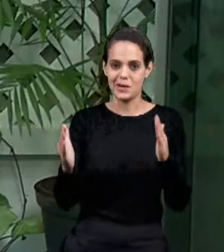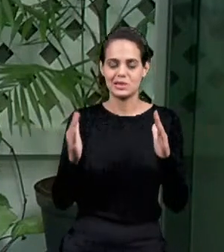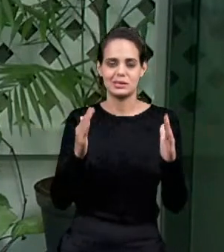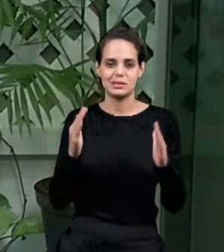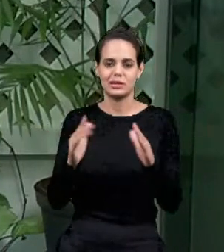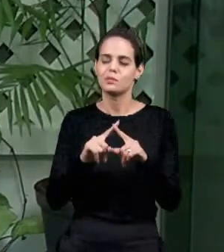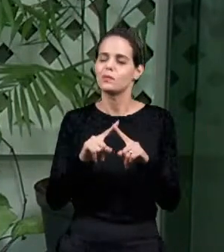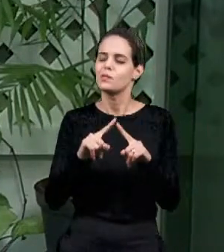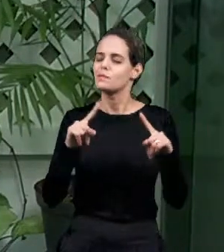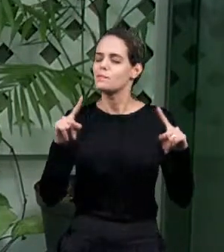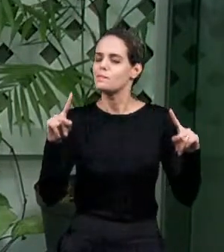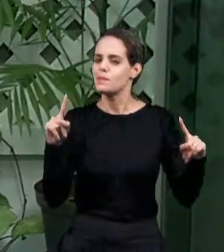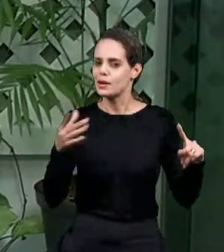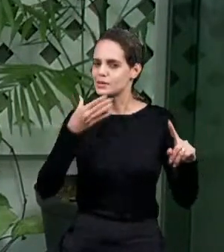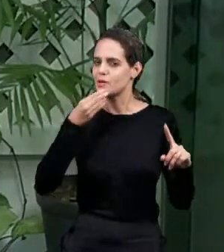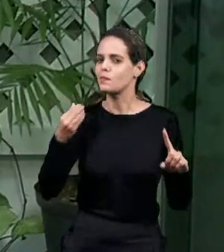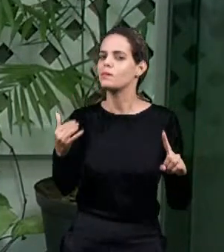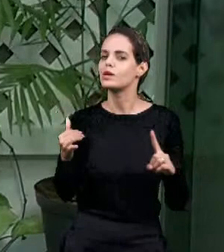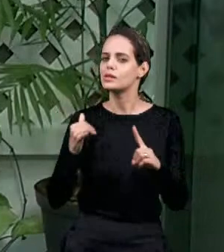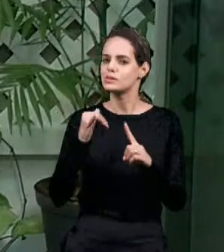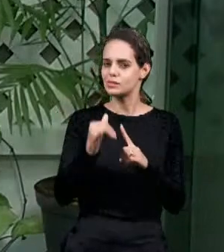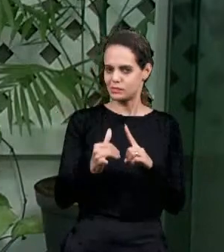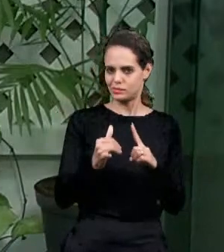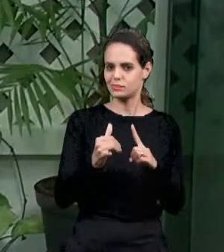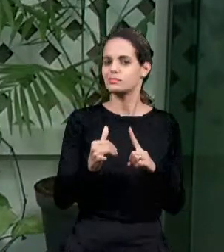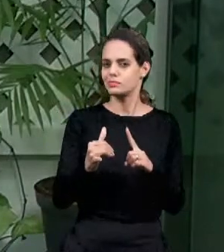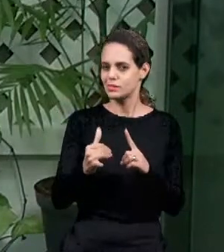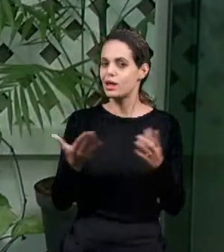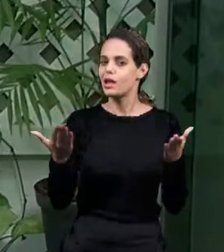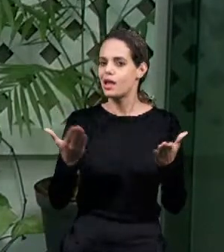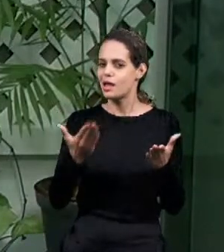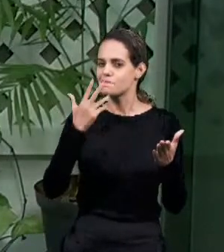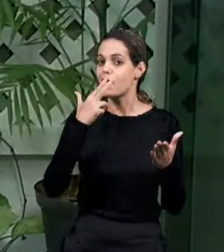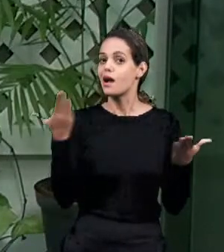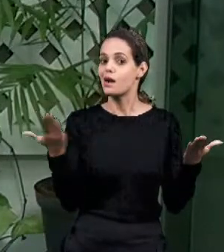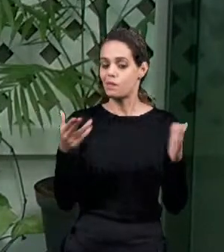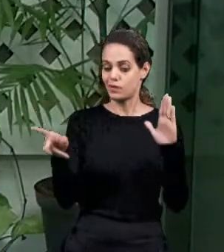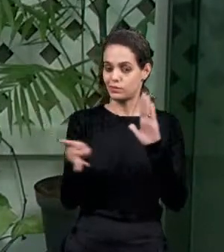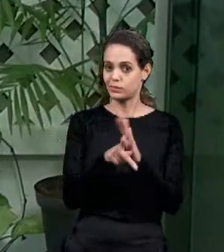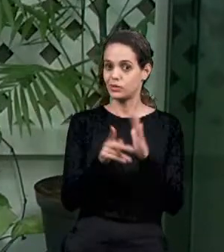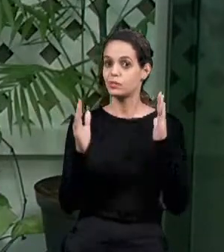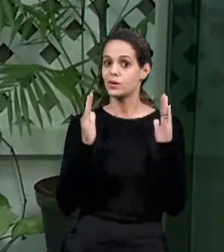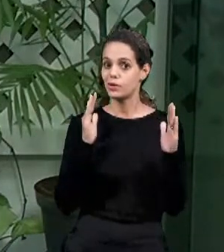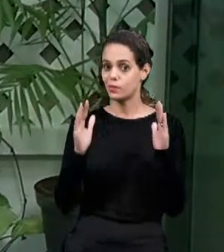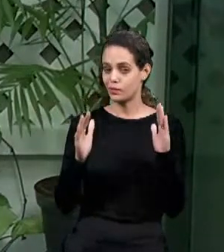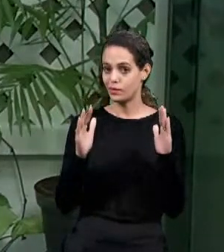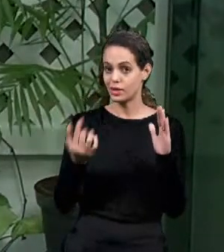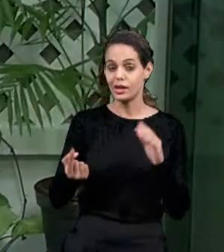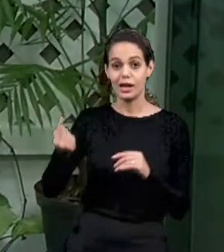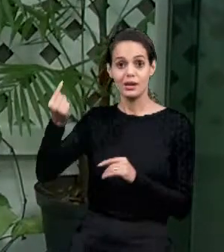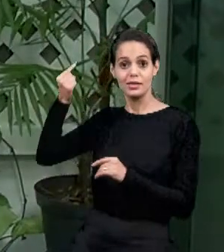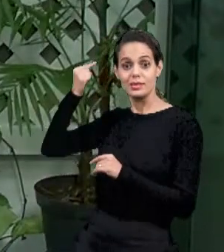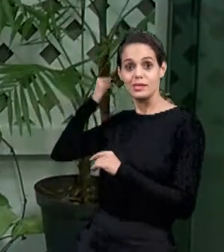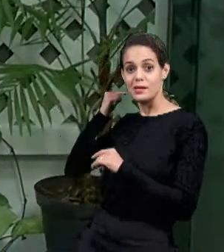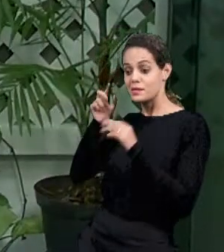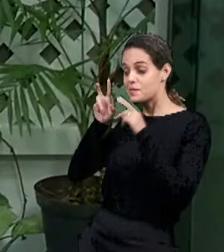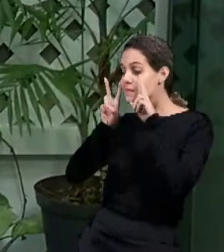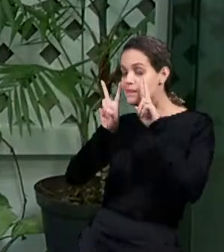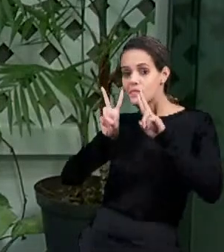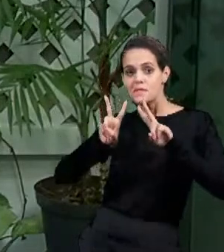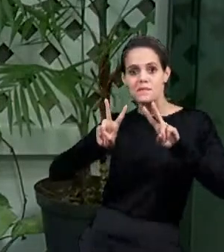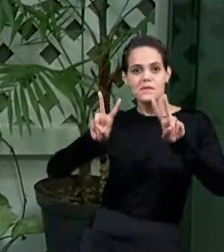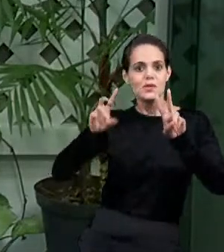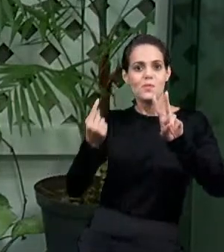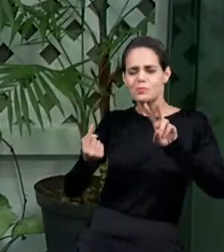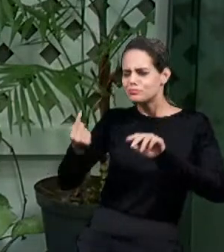a oração do profeta e o que ele vê em nossos dias hoje. Ele vê lá no meio dos